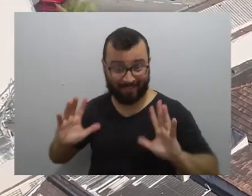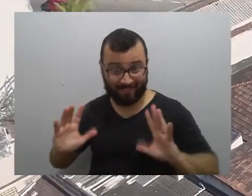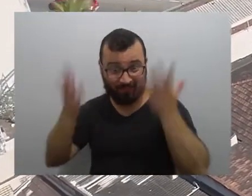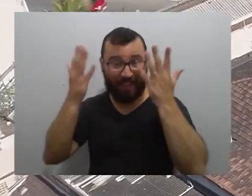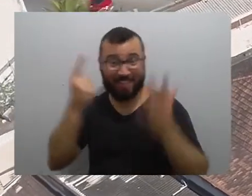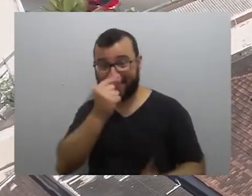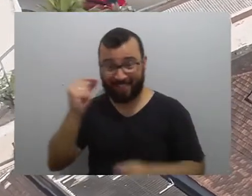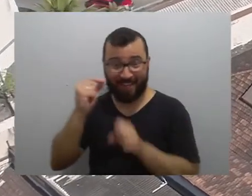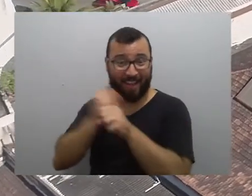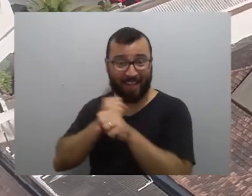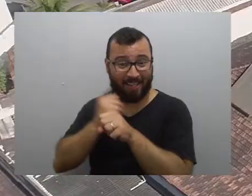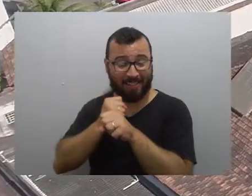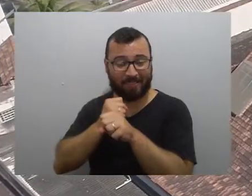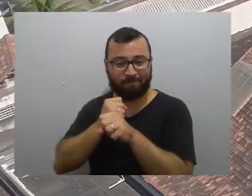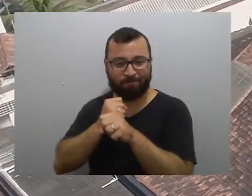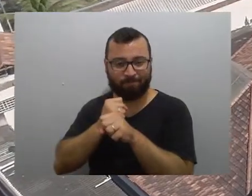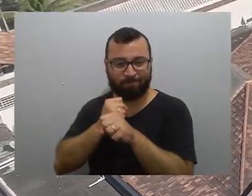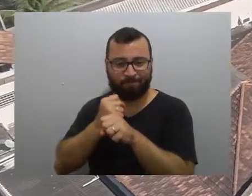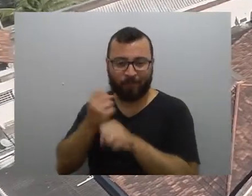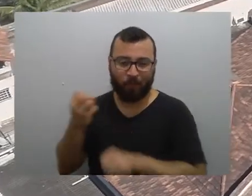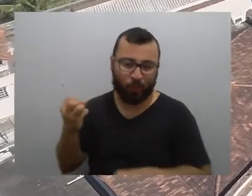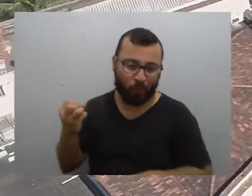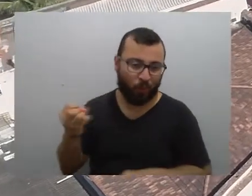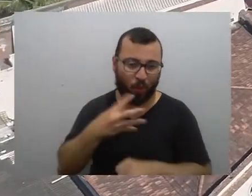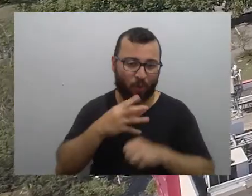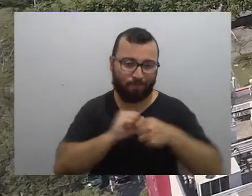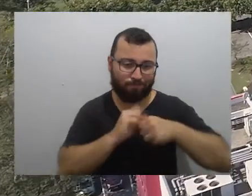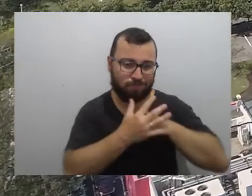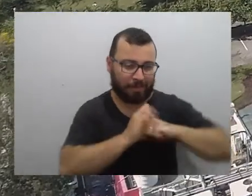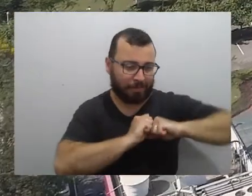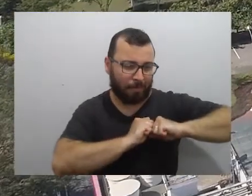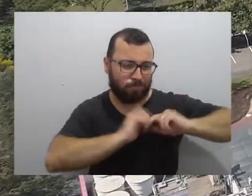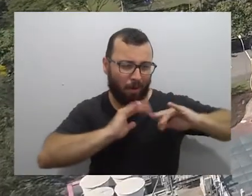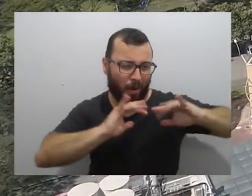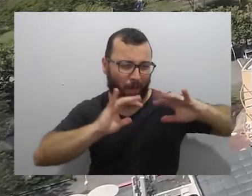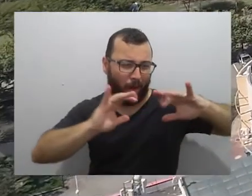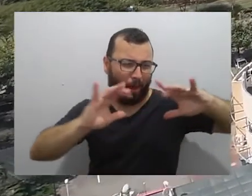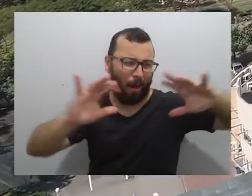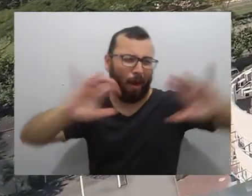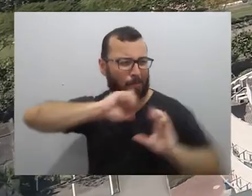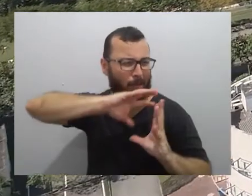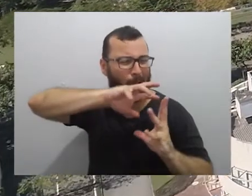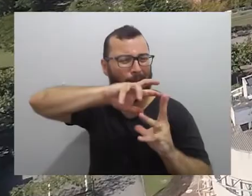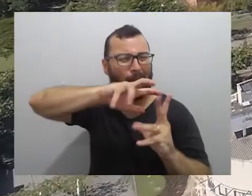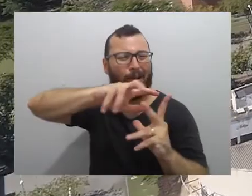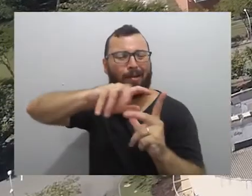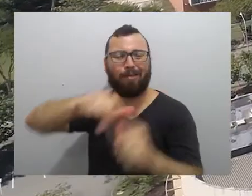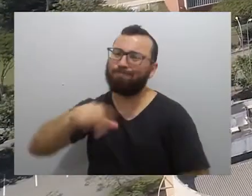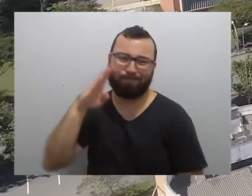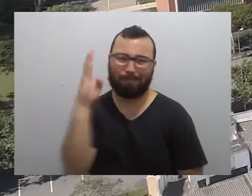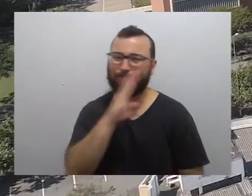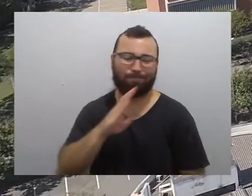A UFRJ foi para a linha de frente do enfrentamento com todos os meios possíveis: